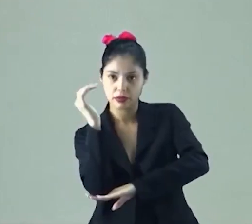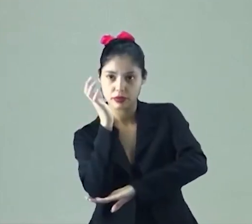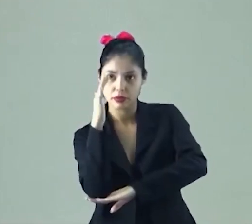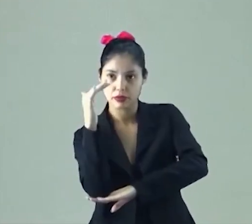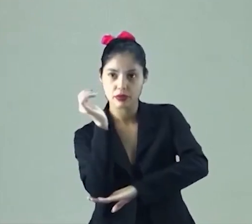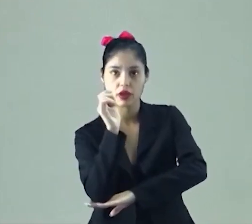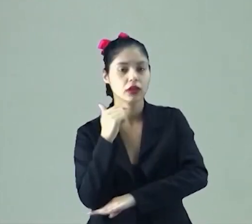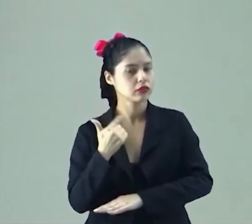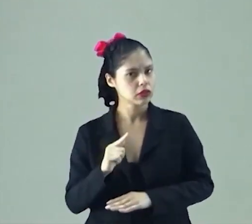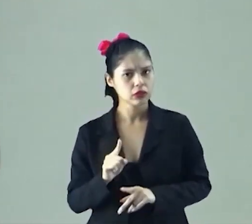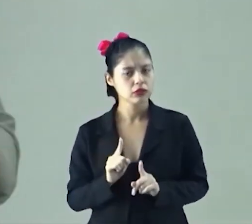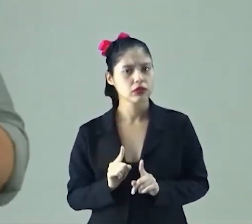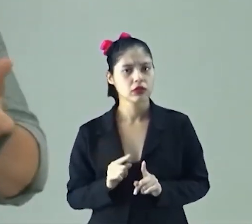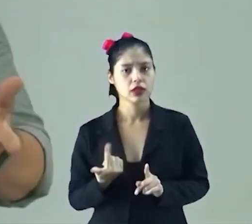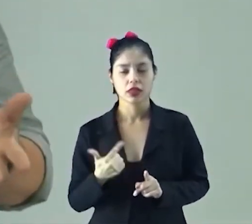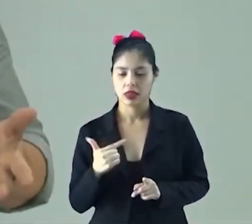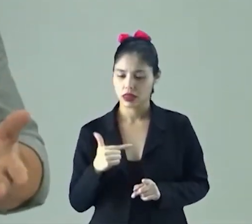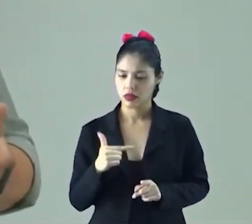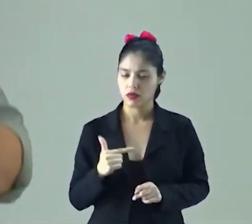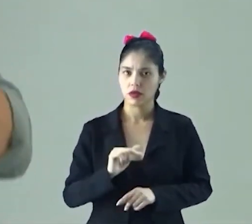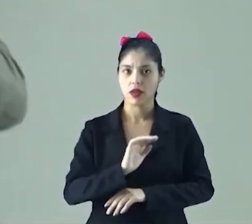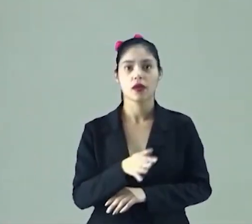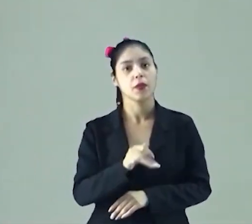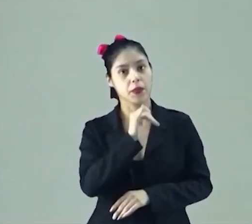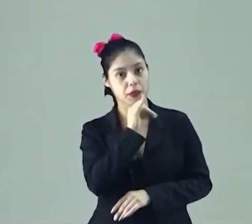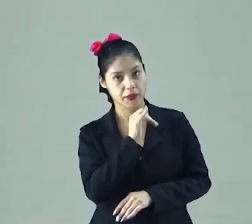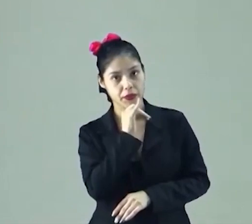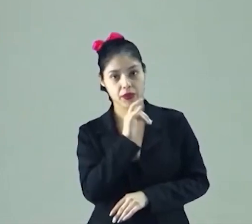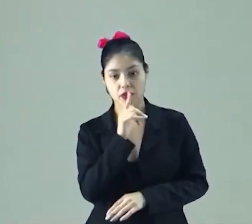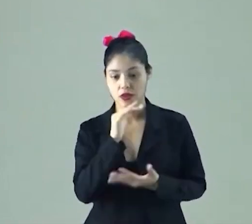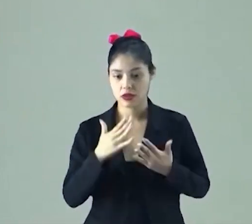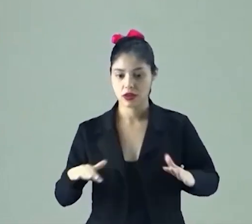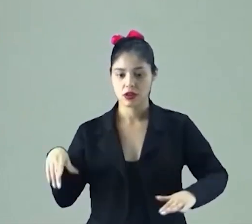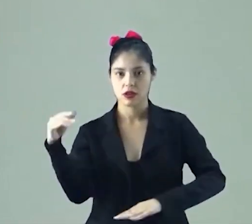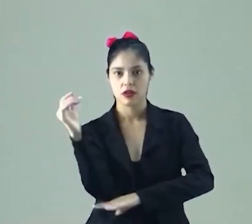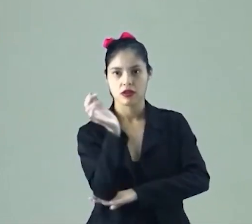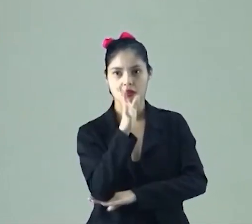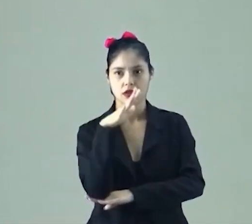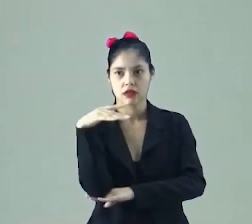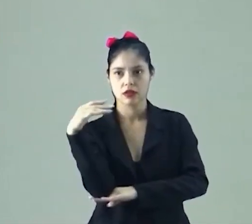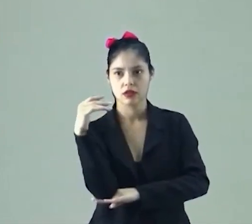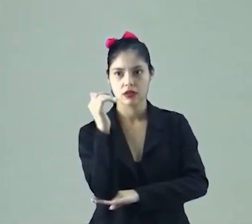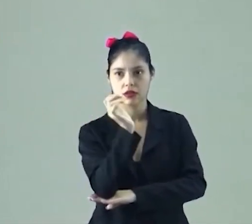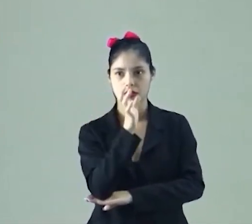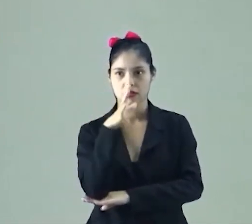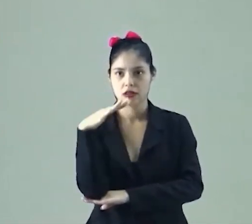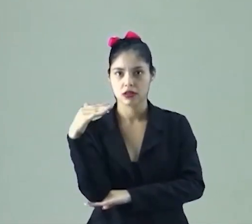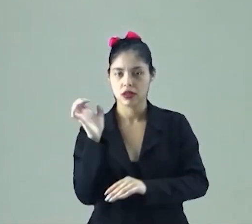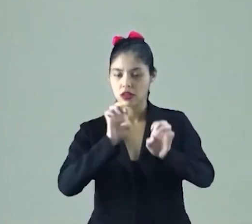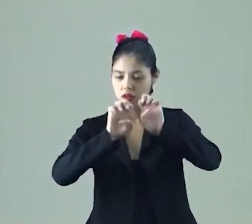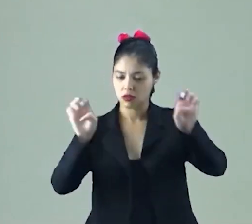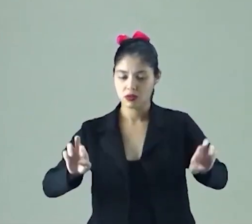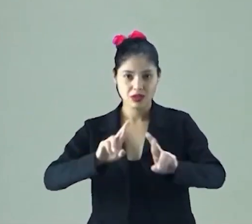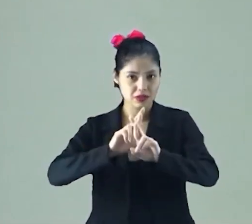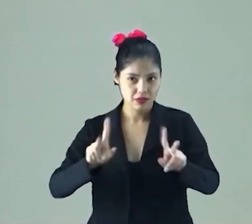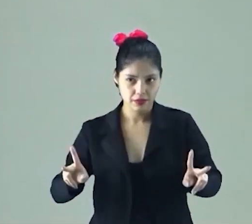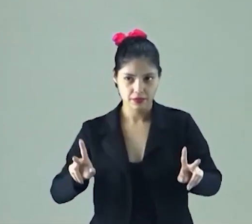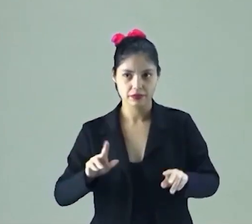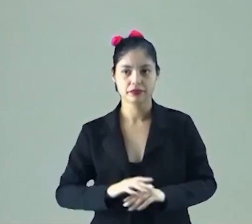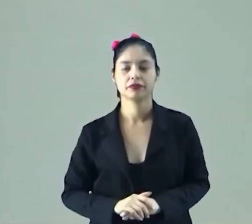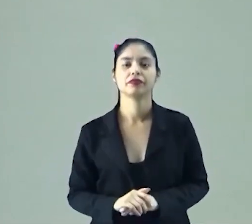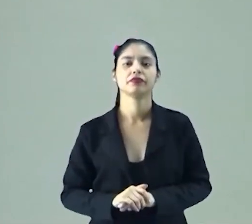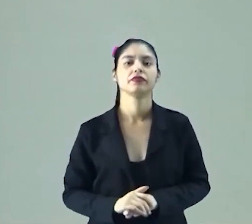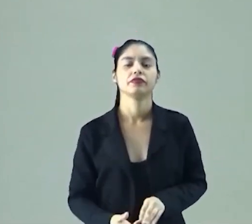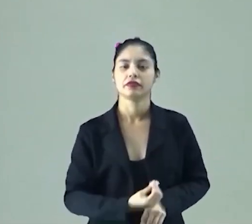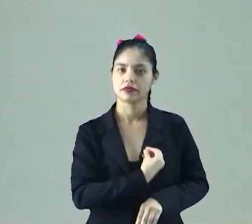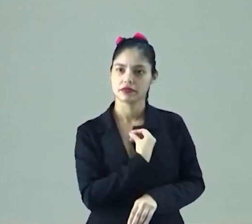plantas que não têm essa habilidade. As plantas aquáticas, elas podem ficar lá boiando, mas elas têm estruturas diferentes das algas, com certeza.